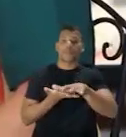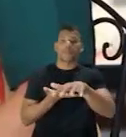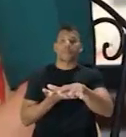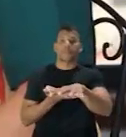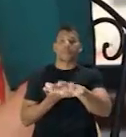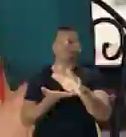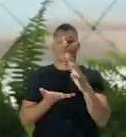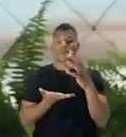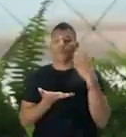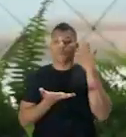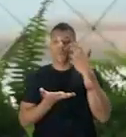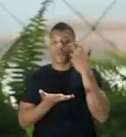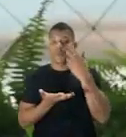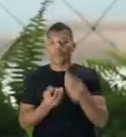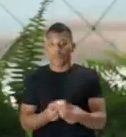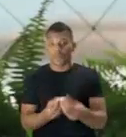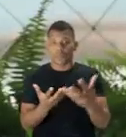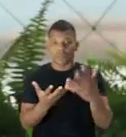sonhar. Quem é?